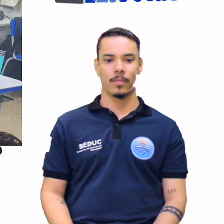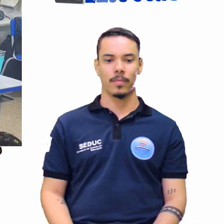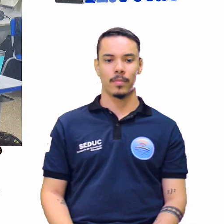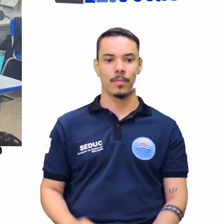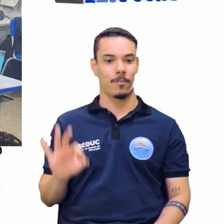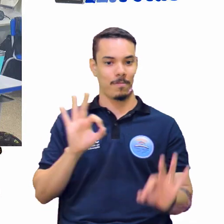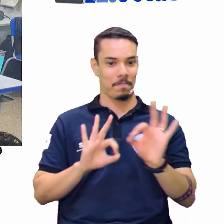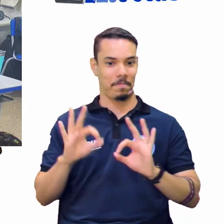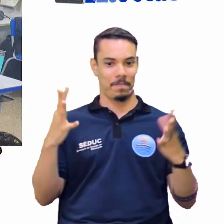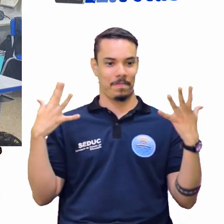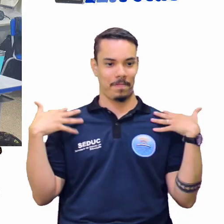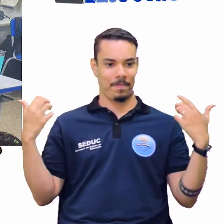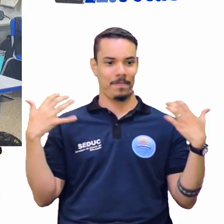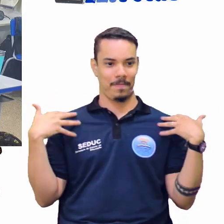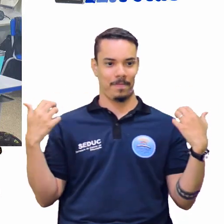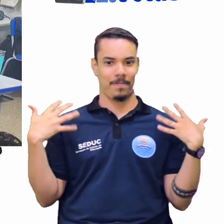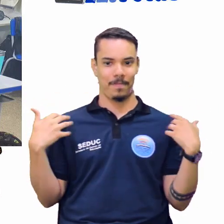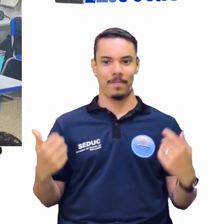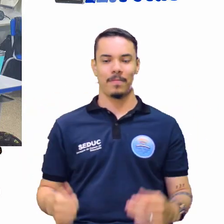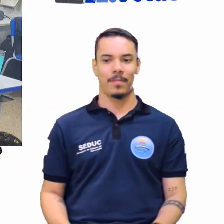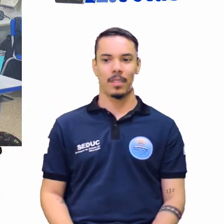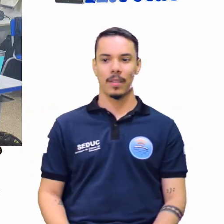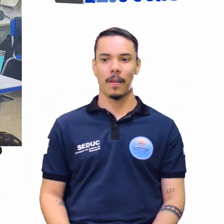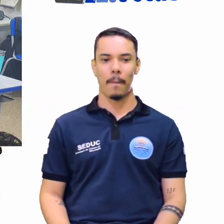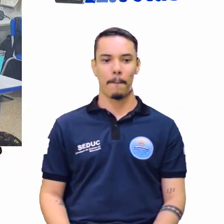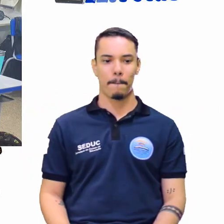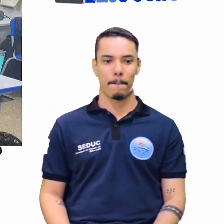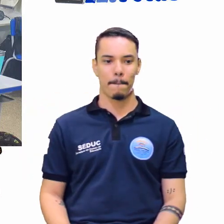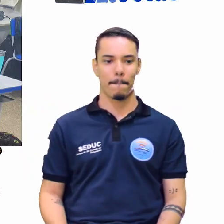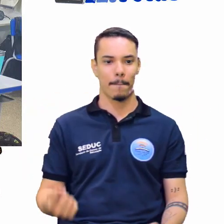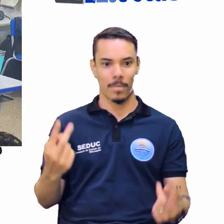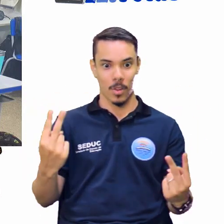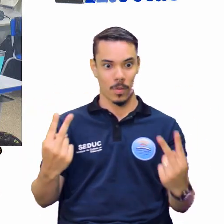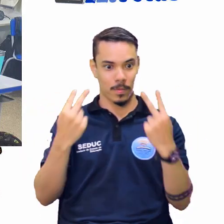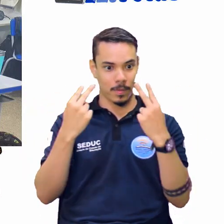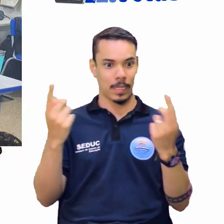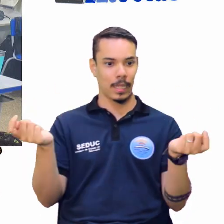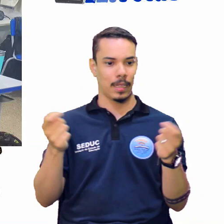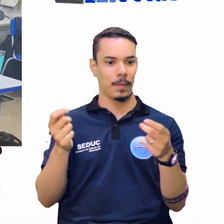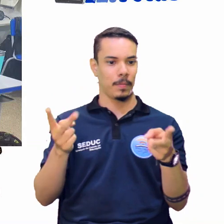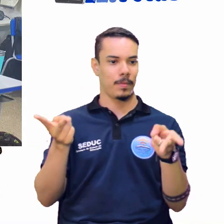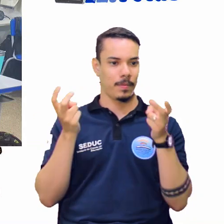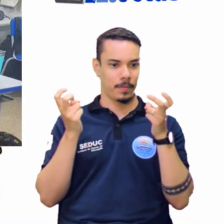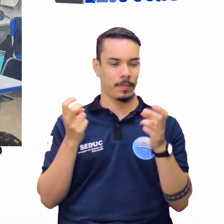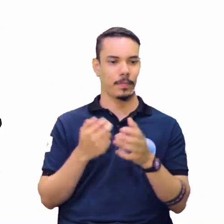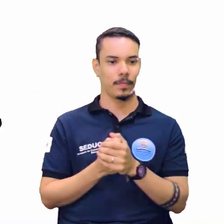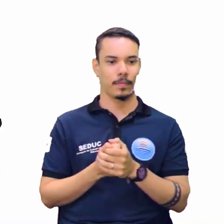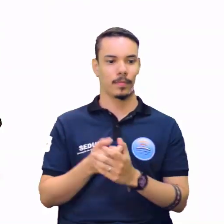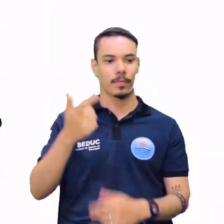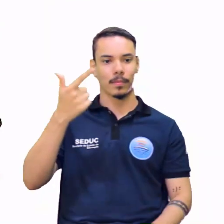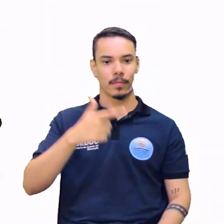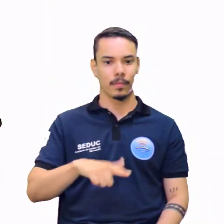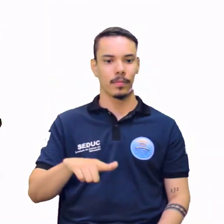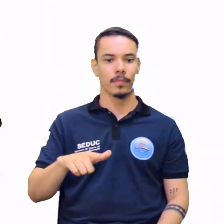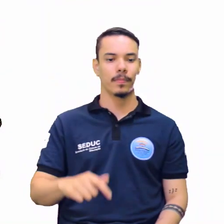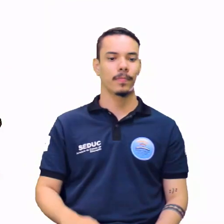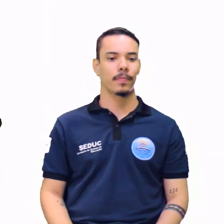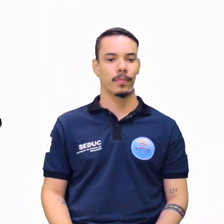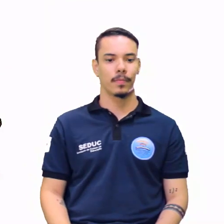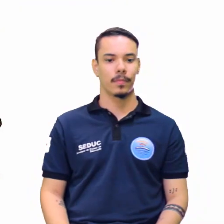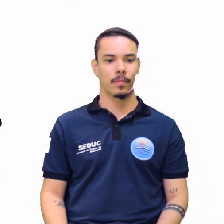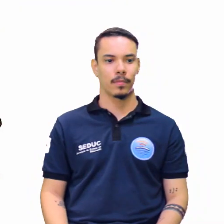bem alegre né bem divertido mesmo aí a expressão aqui bacana mas outra turminha chegando